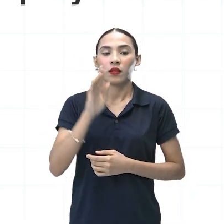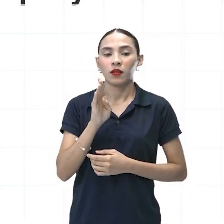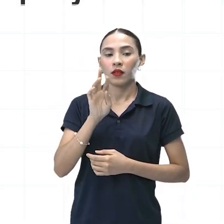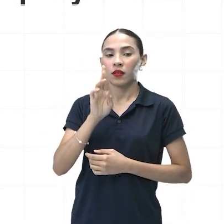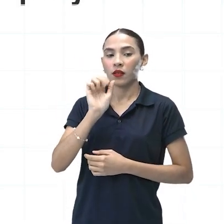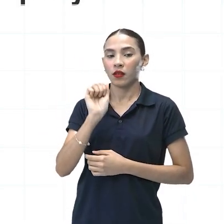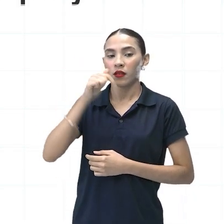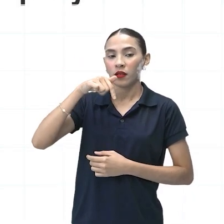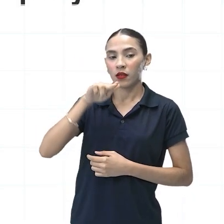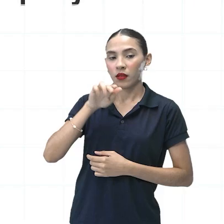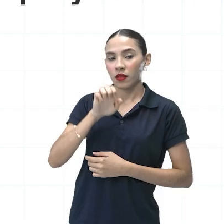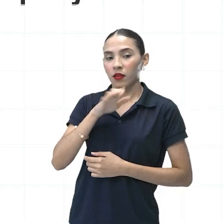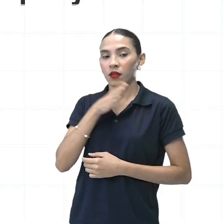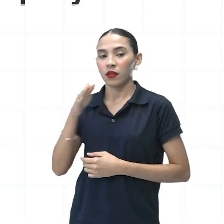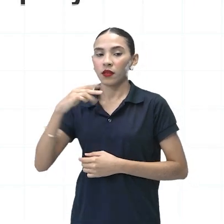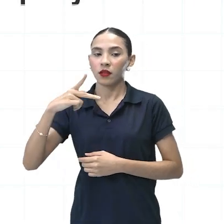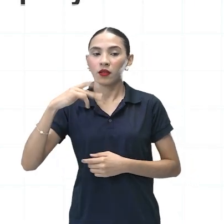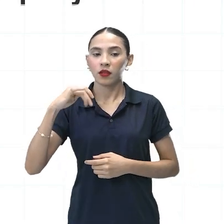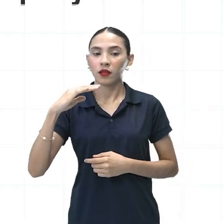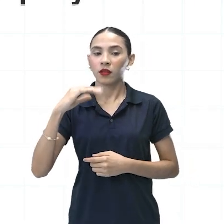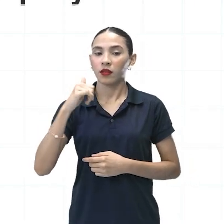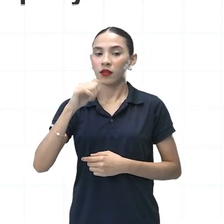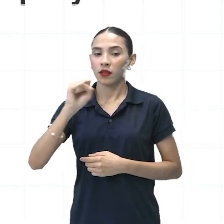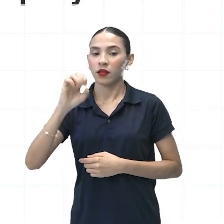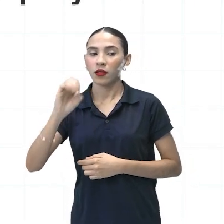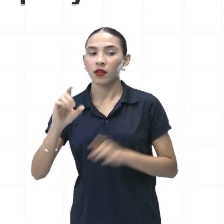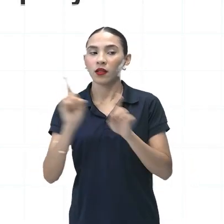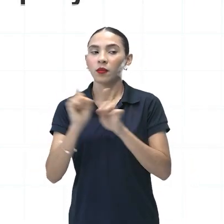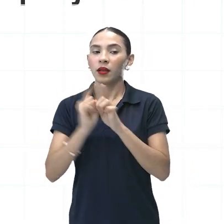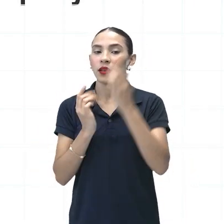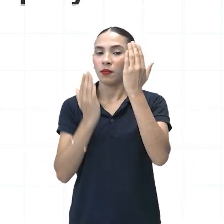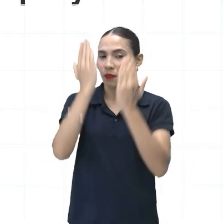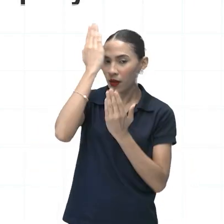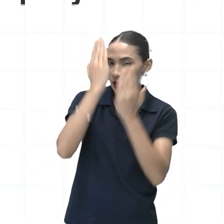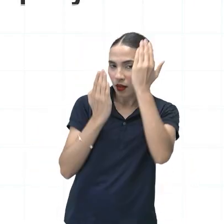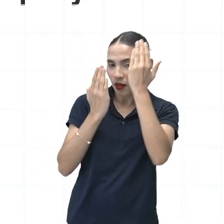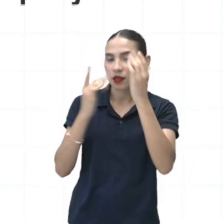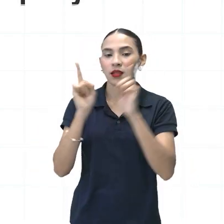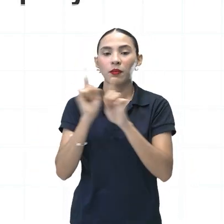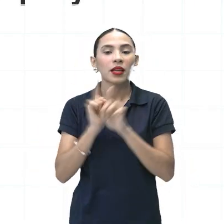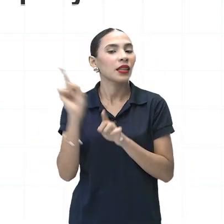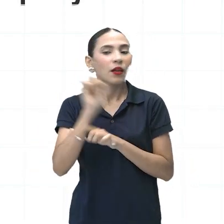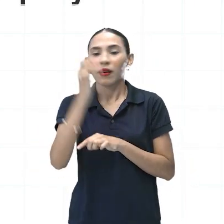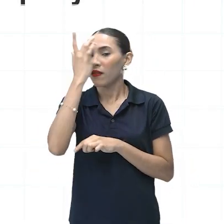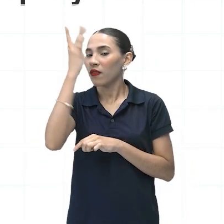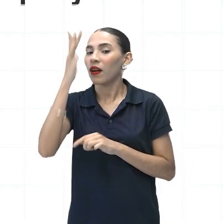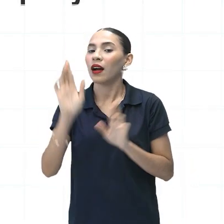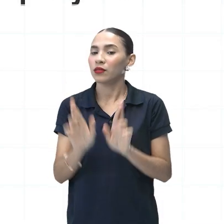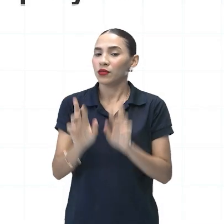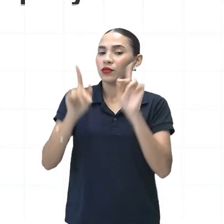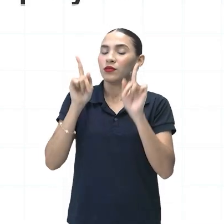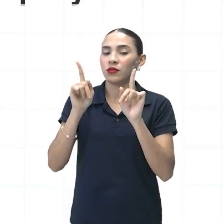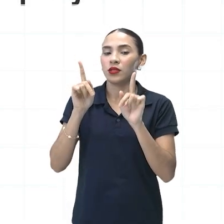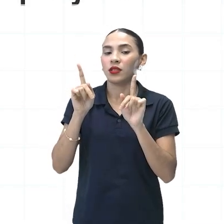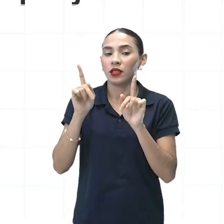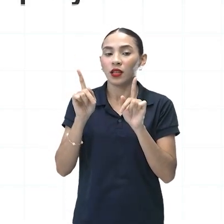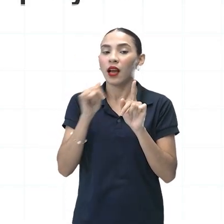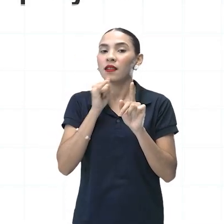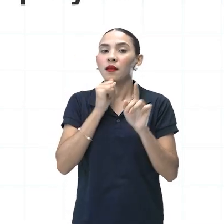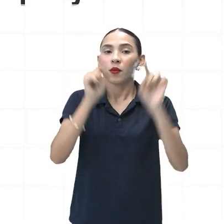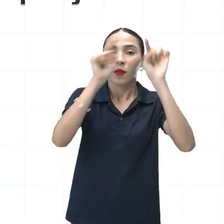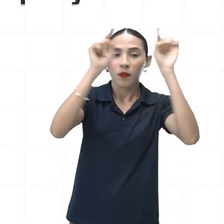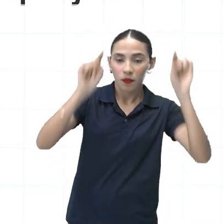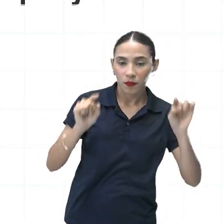Picasso. São afinados em termos de projeto plástico, que não é fácil distinguir as telas de um